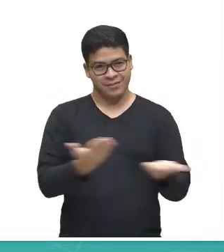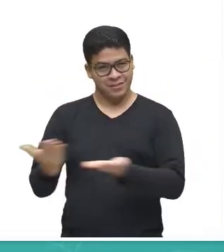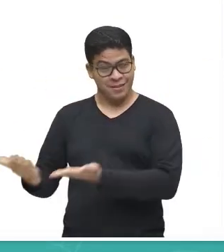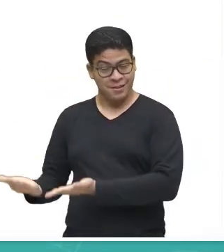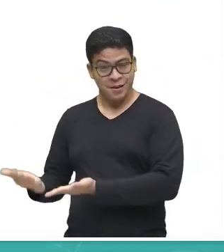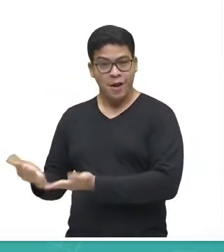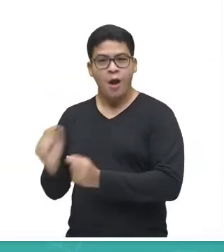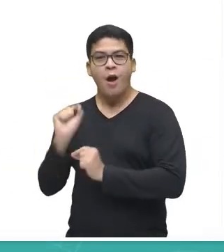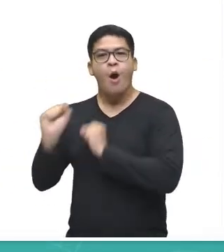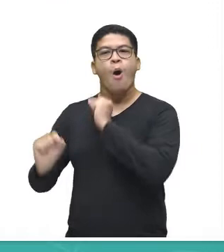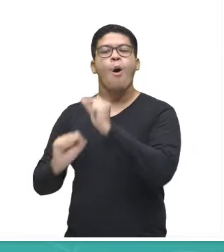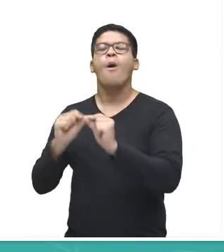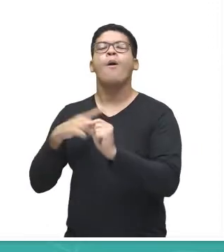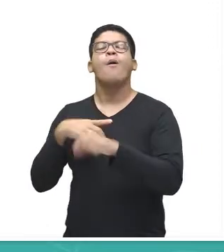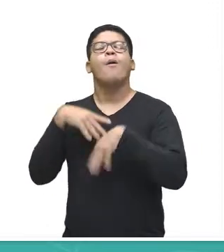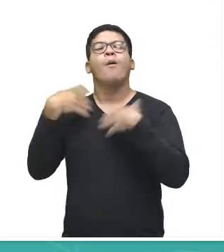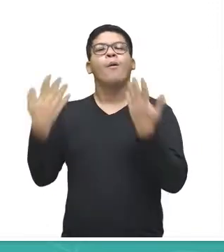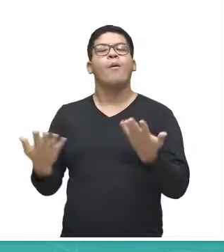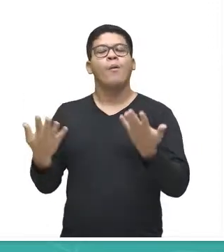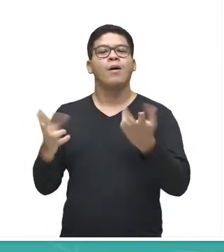é a nossa aula de hoje.